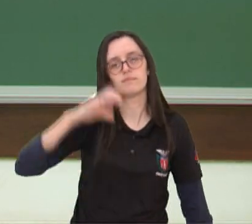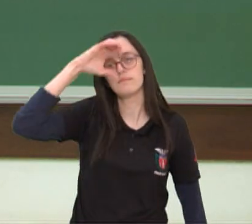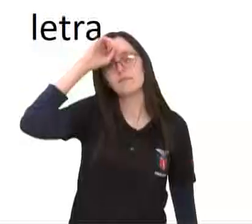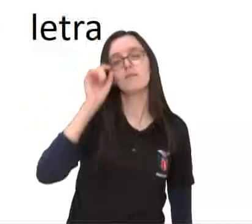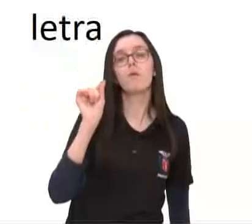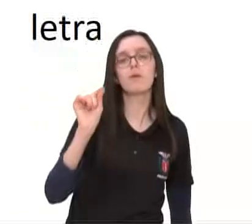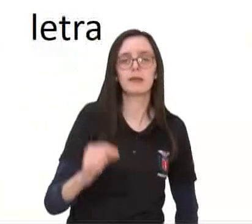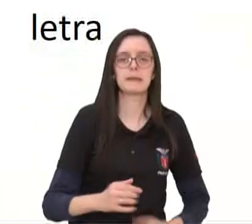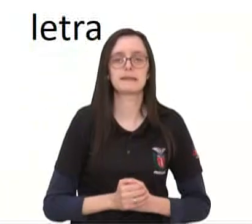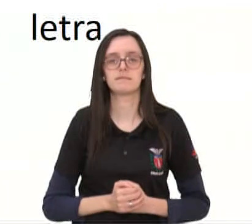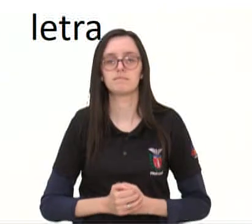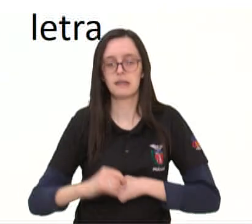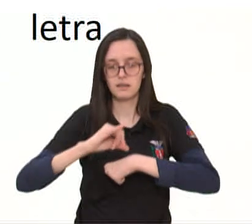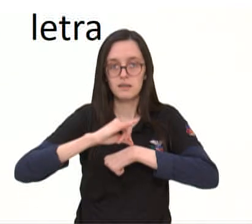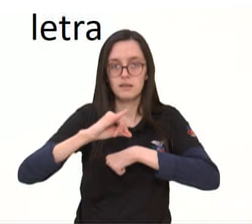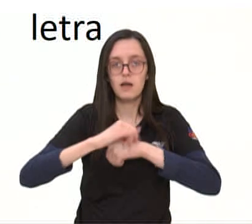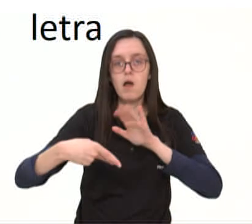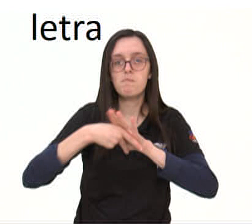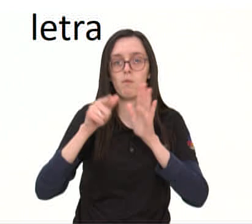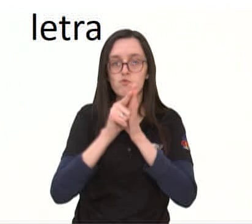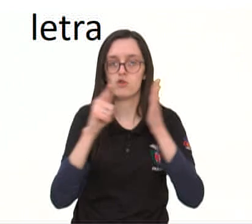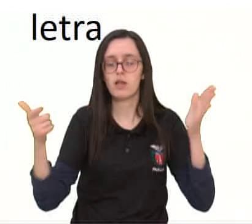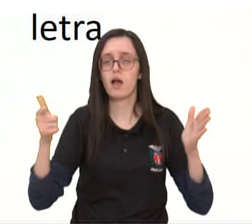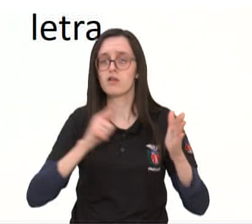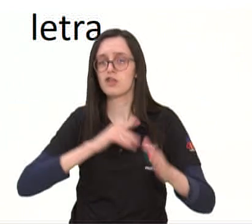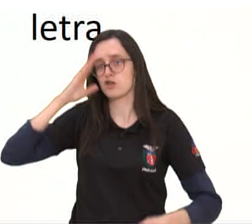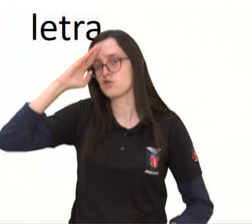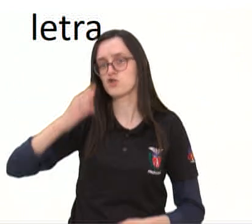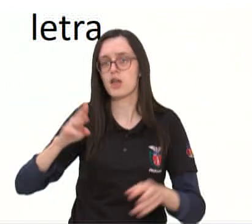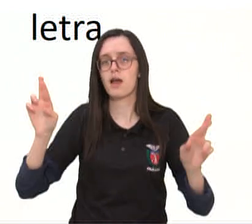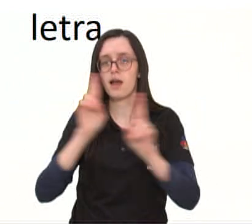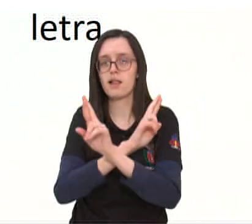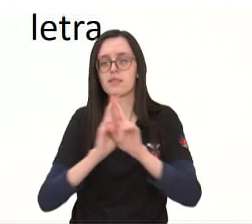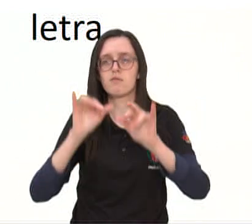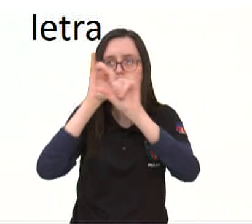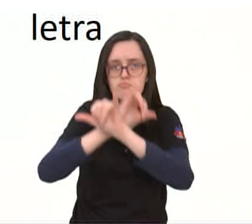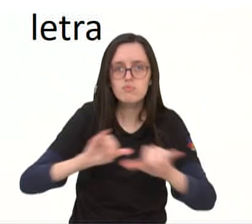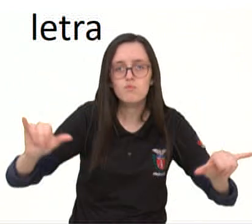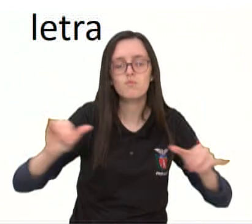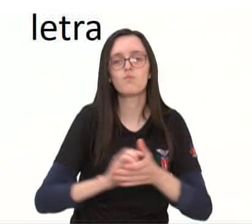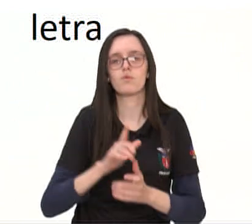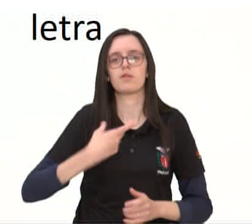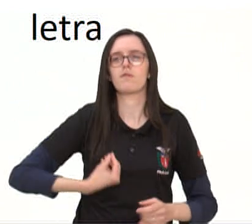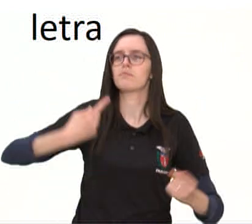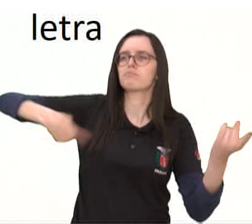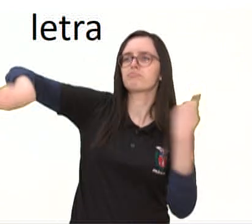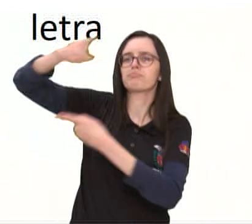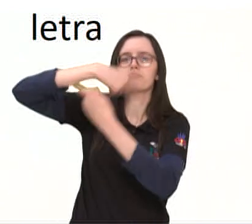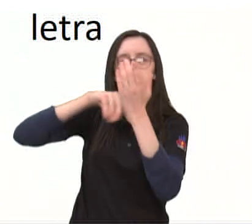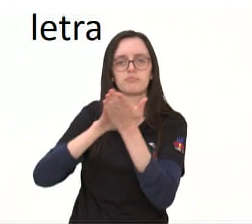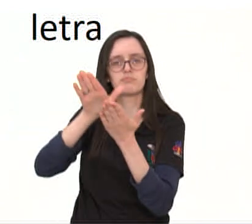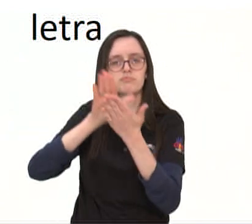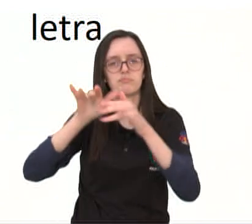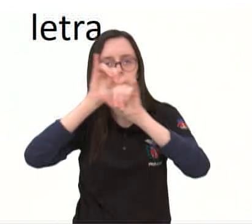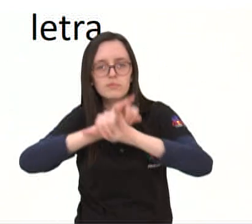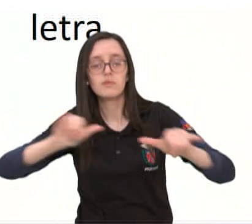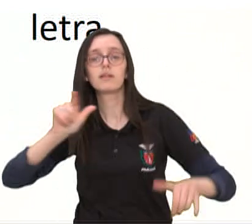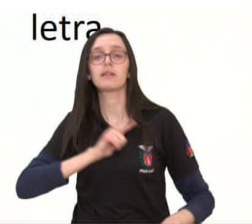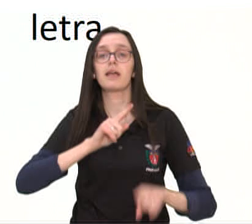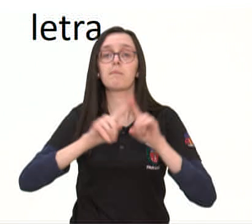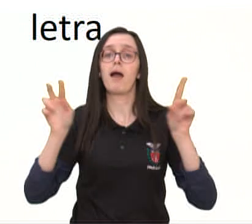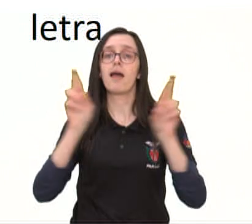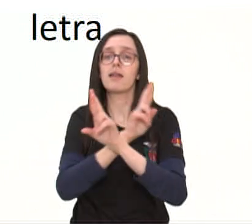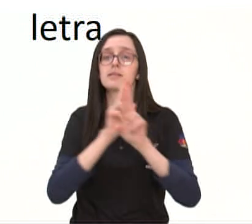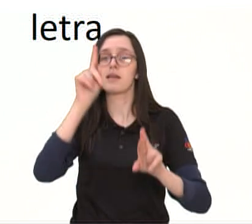Aprendemos que a crônica jornalística está diretamente ligada às notícias. Ela circula na imprensa, mas ela tem relação